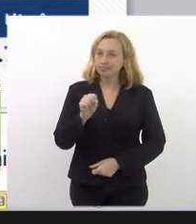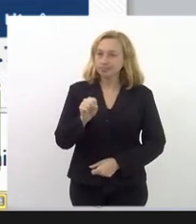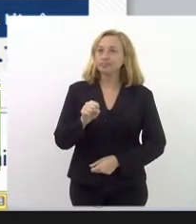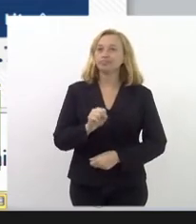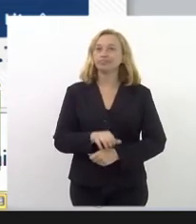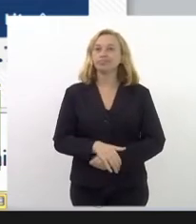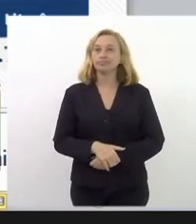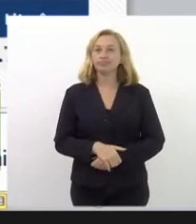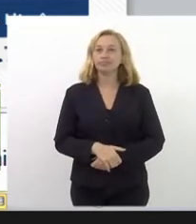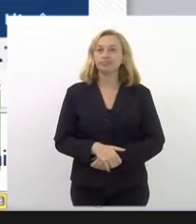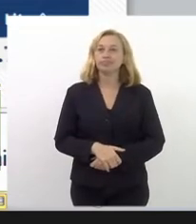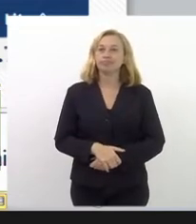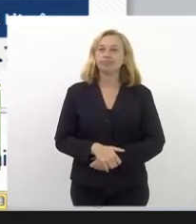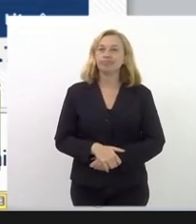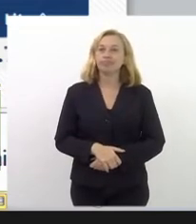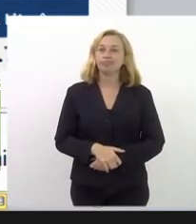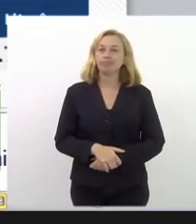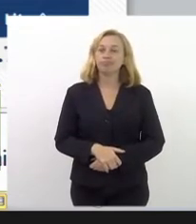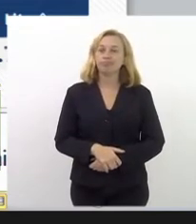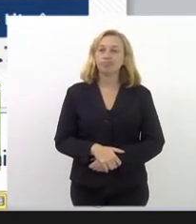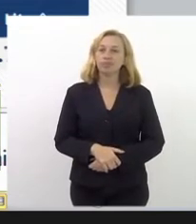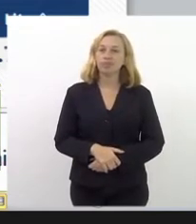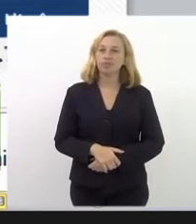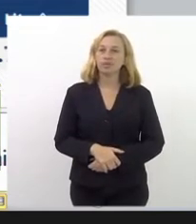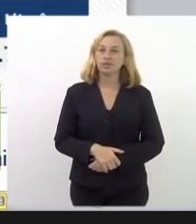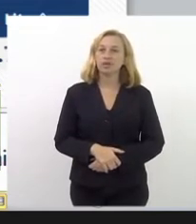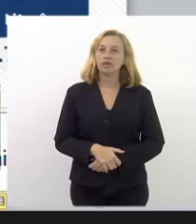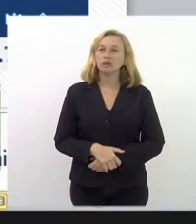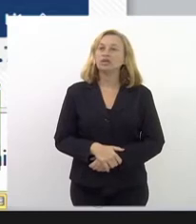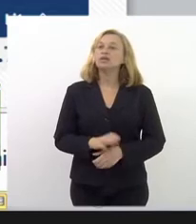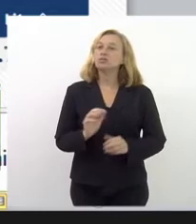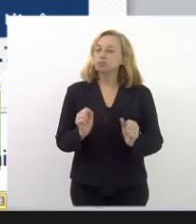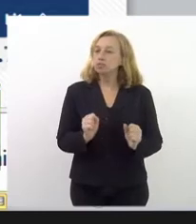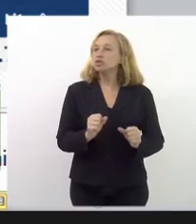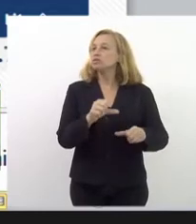Exatamente. Esse é um dos aspectos, e pode também ter mudança